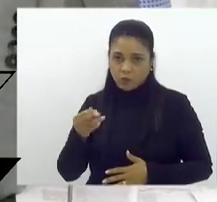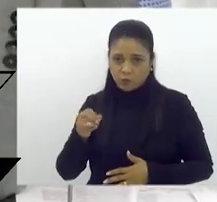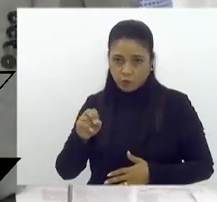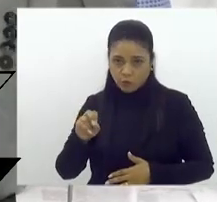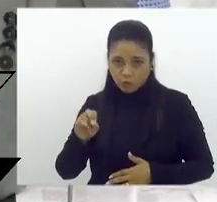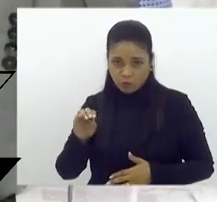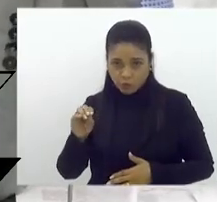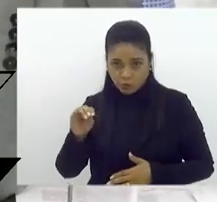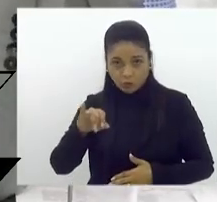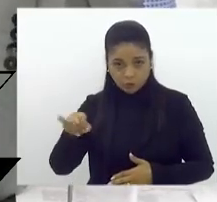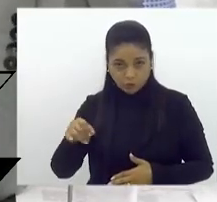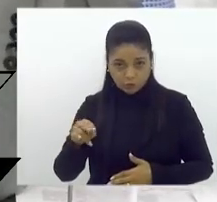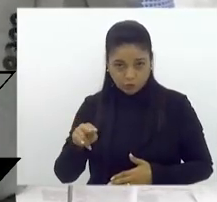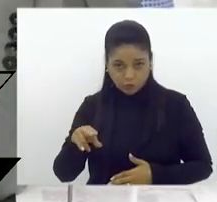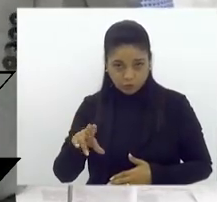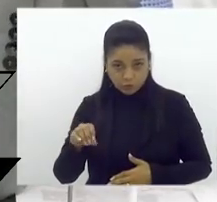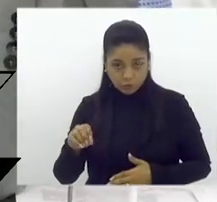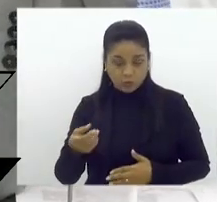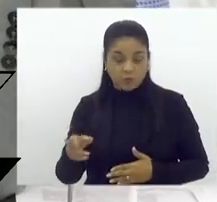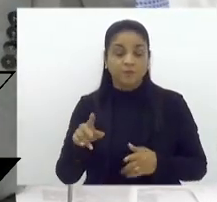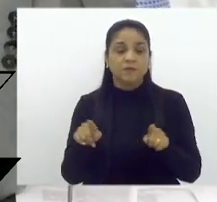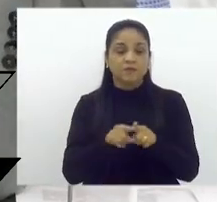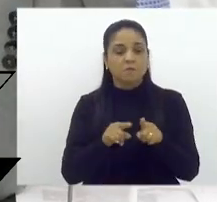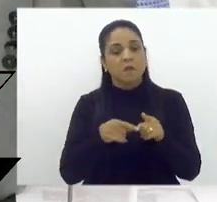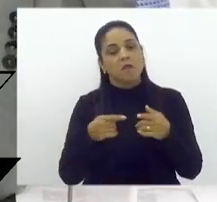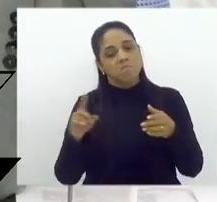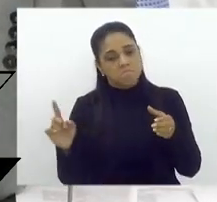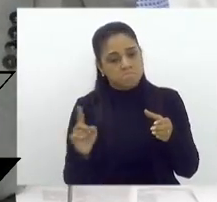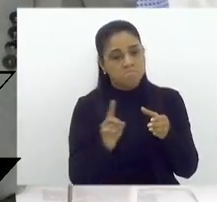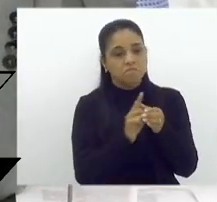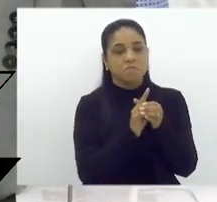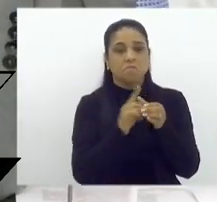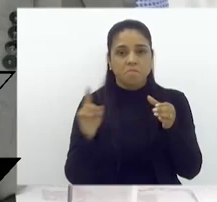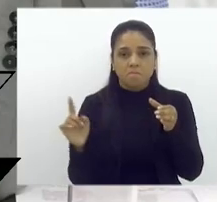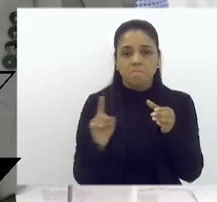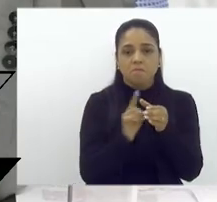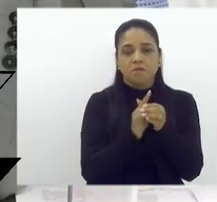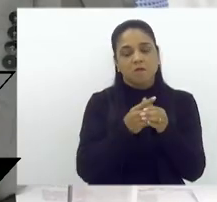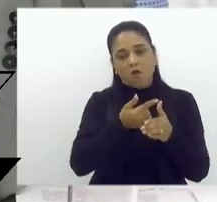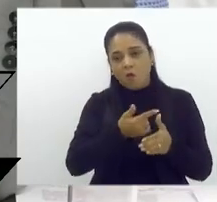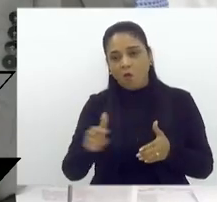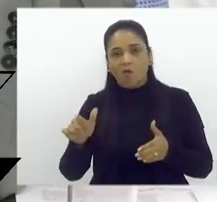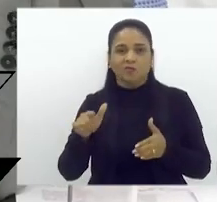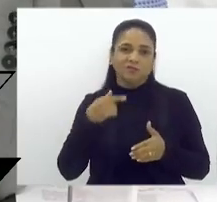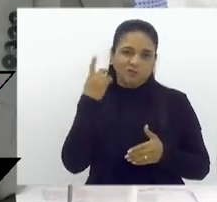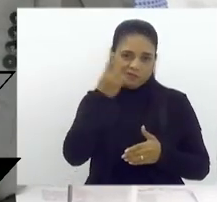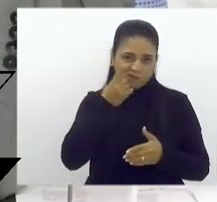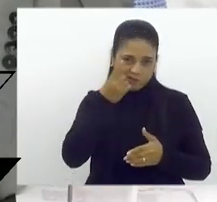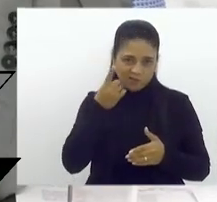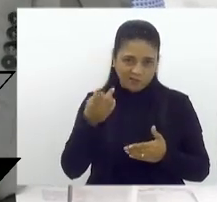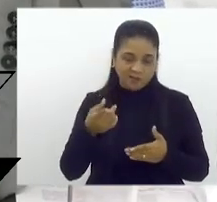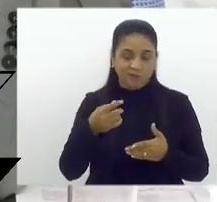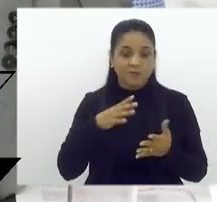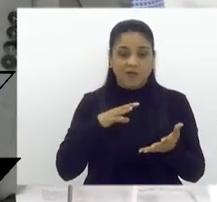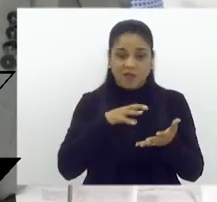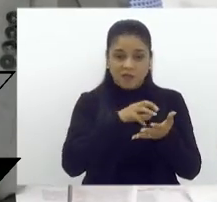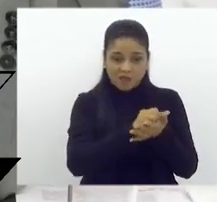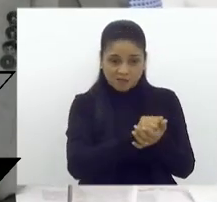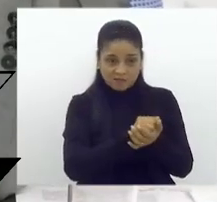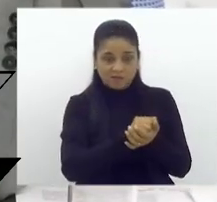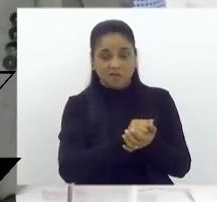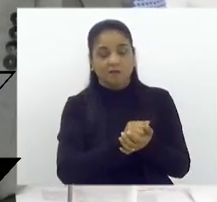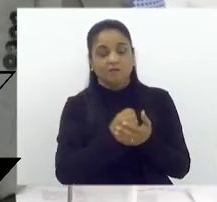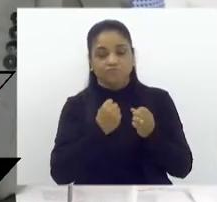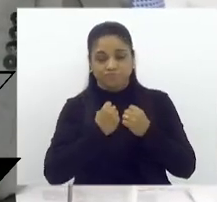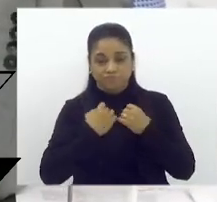podem, até o trâmite da votação final do projeto, se anexar. E só para registrar, deputado, fruto da audiência pública